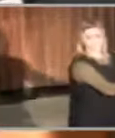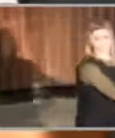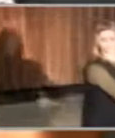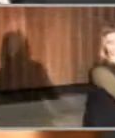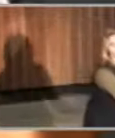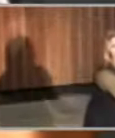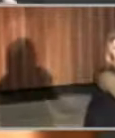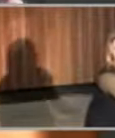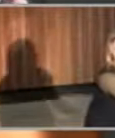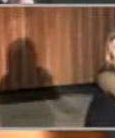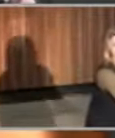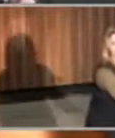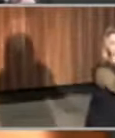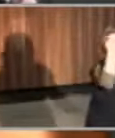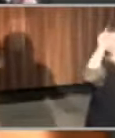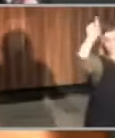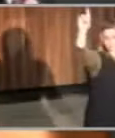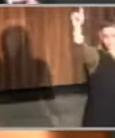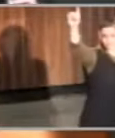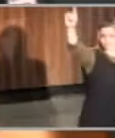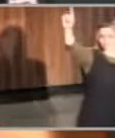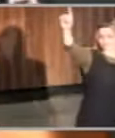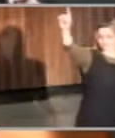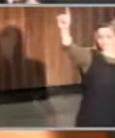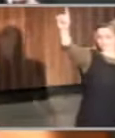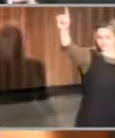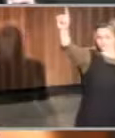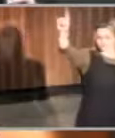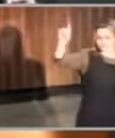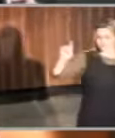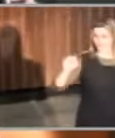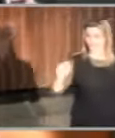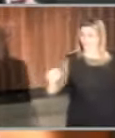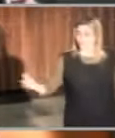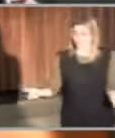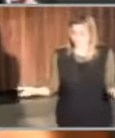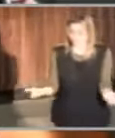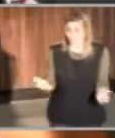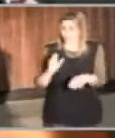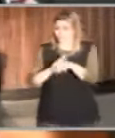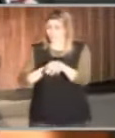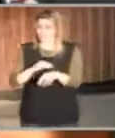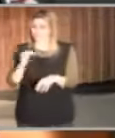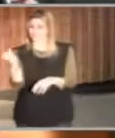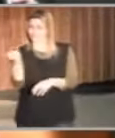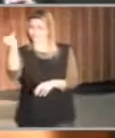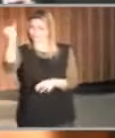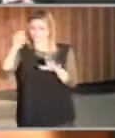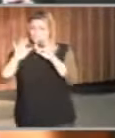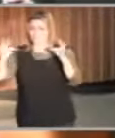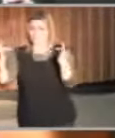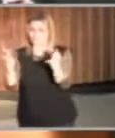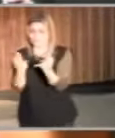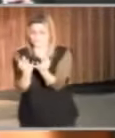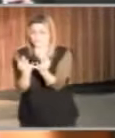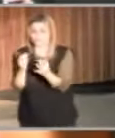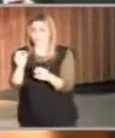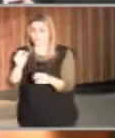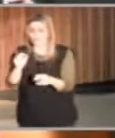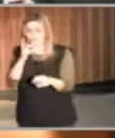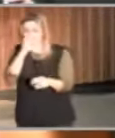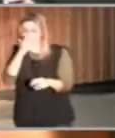a missão principal da família por conquistar a terra